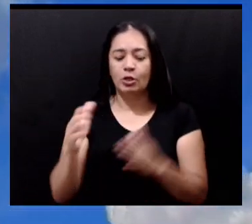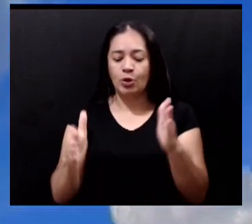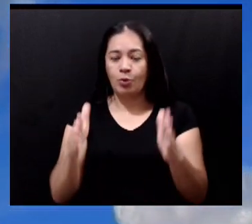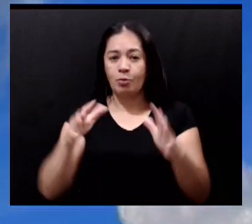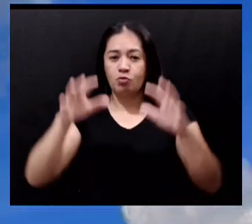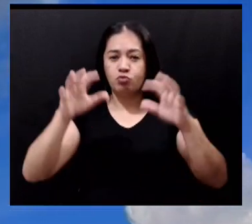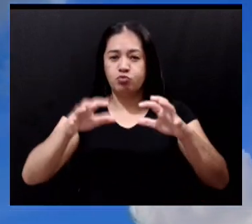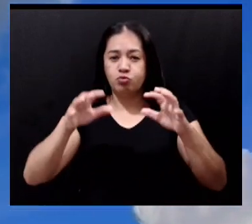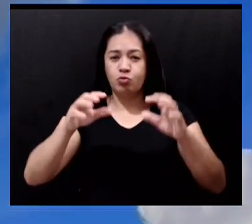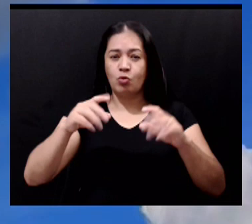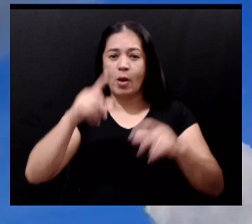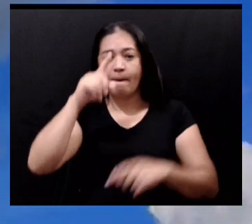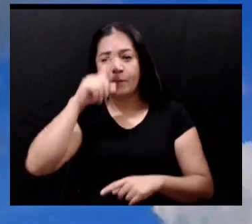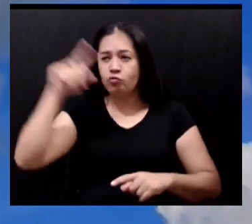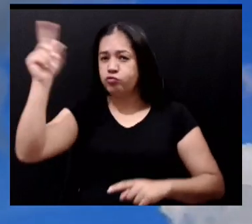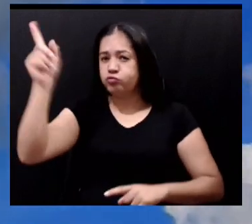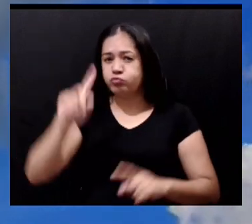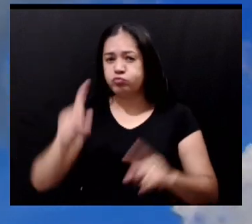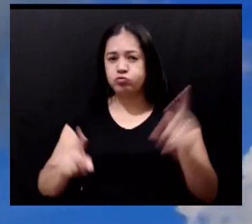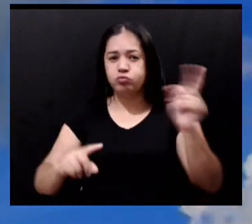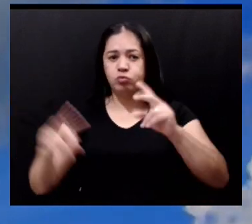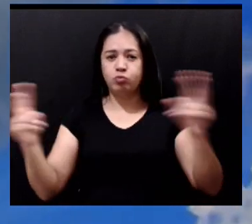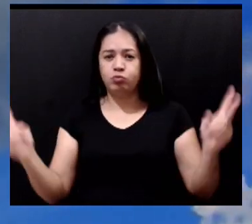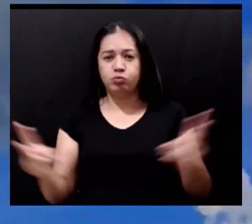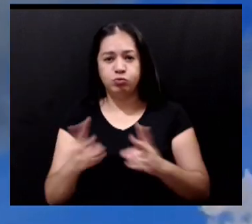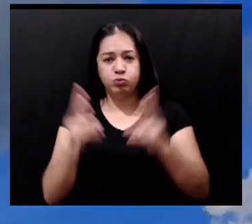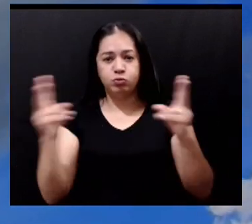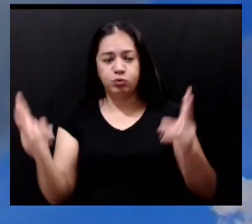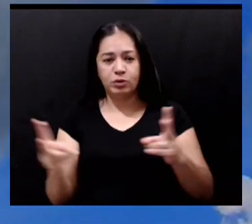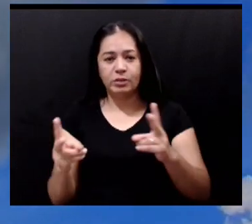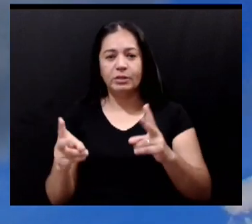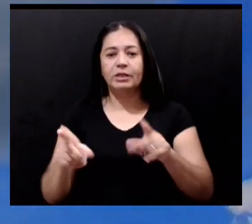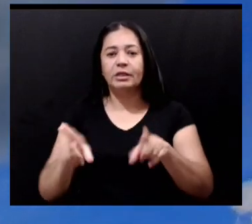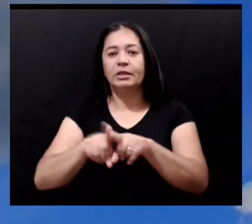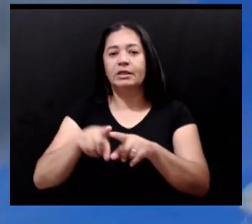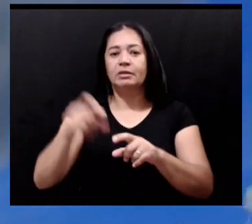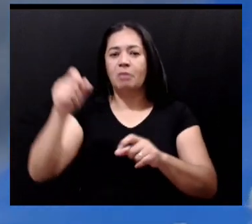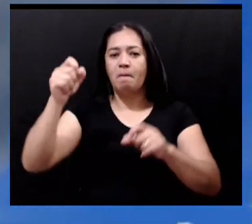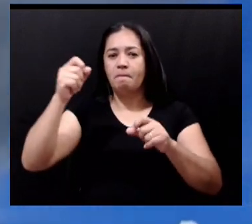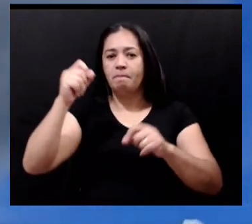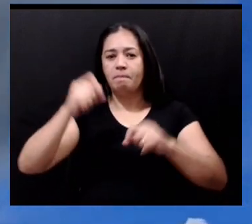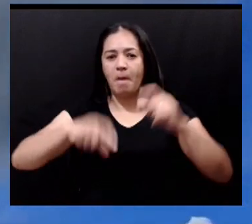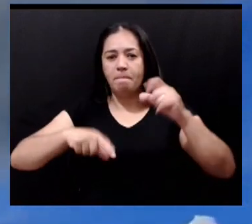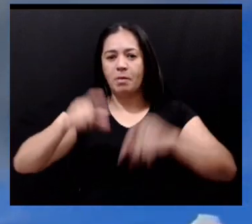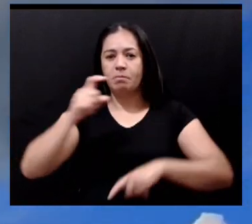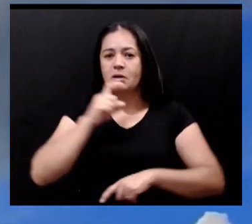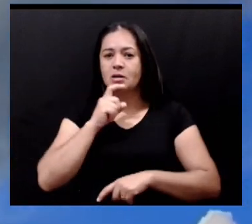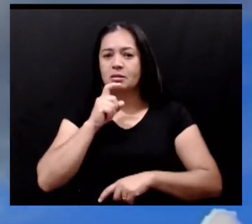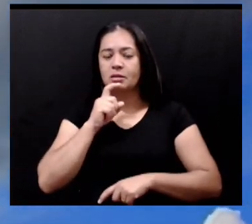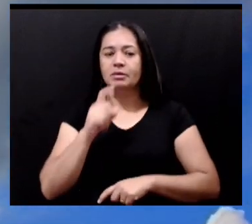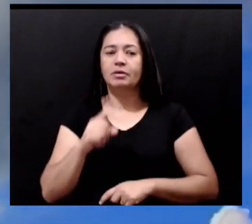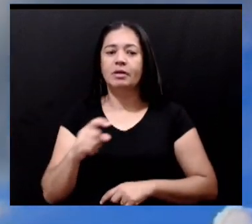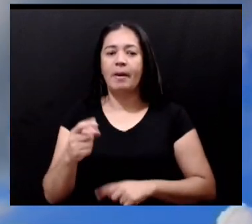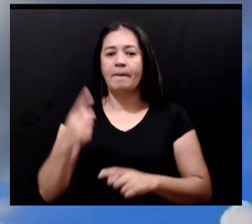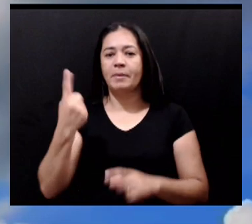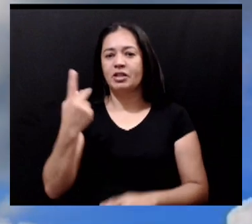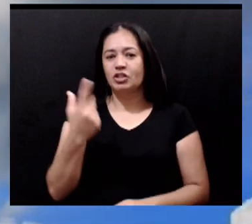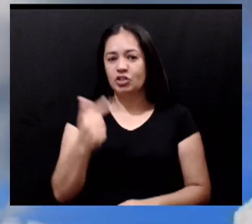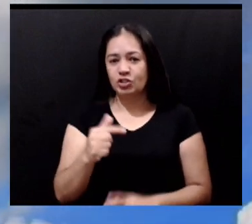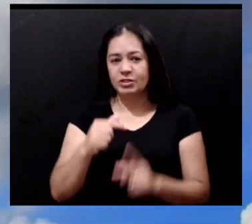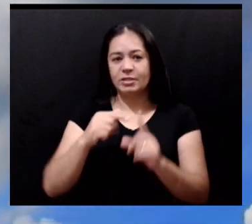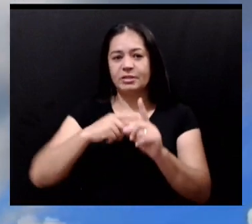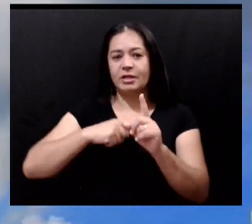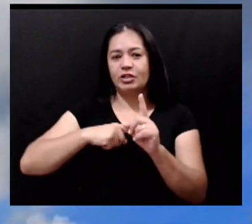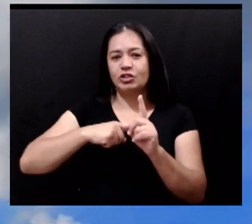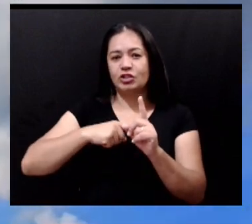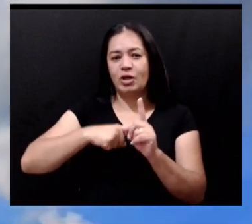vento forte, raios e queda de granizo, tá? De acordo com o CEPAGRE, mínima 17, máxima 27, então pode